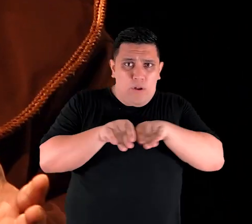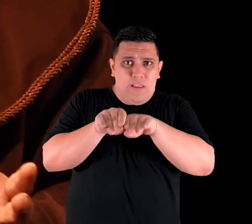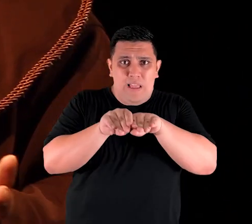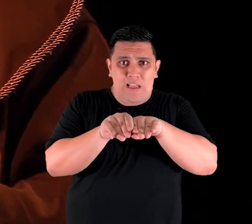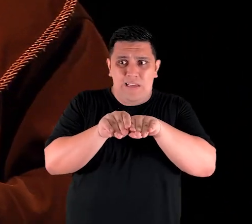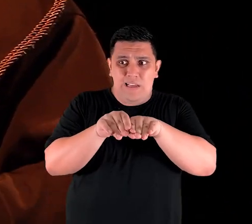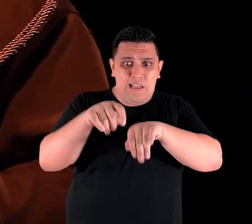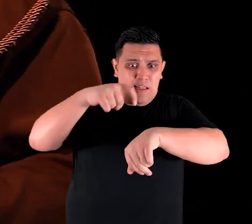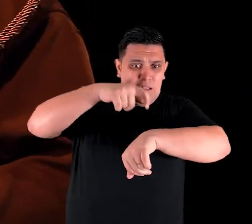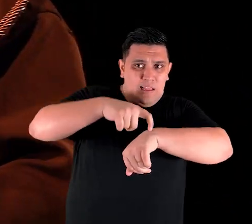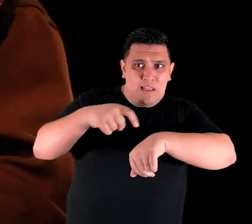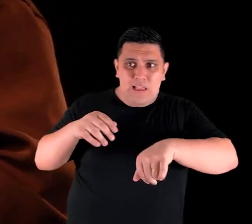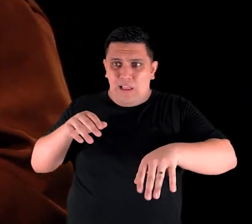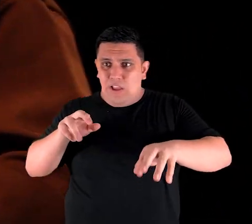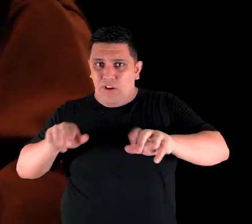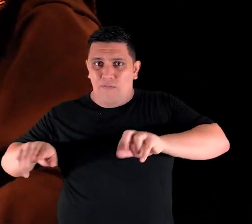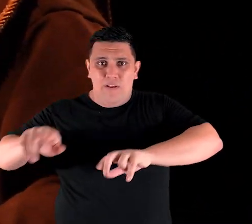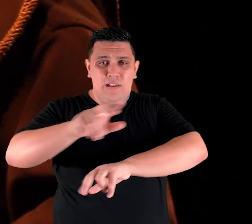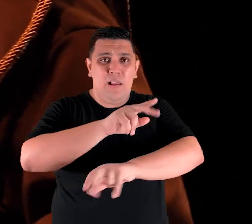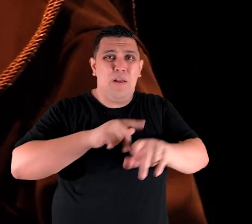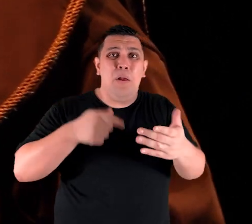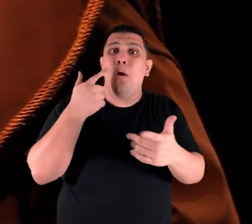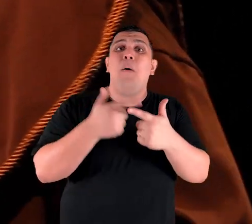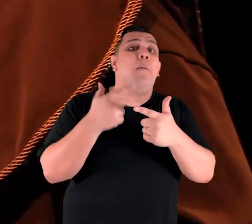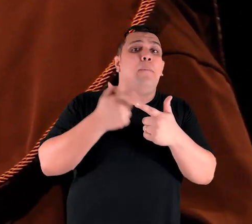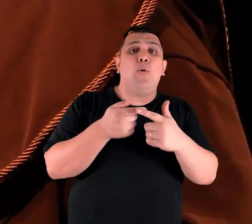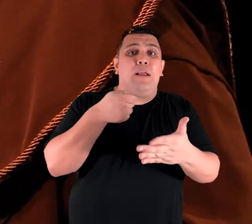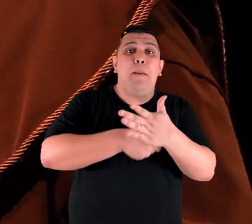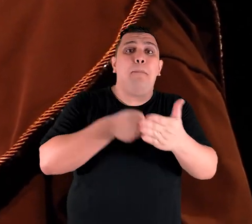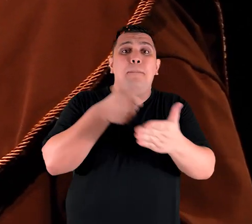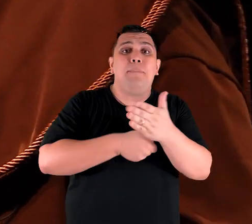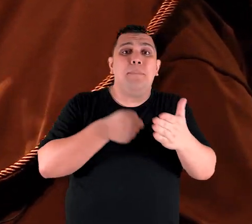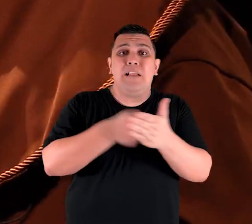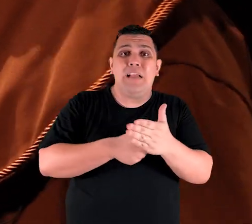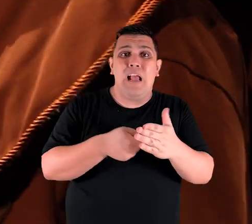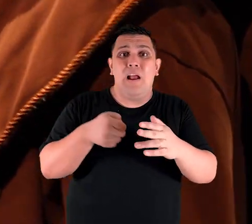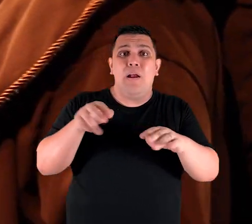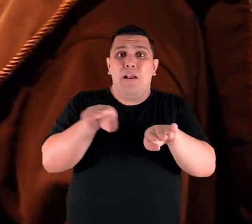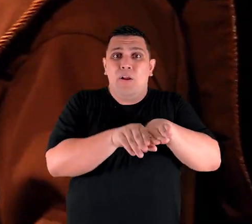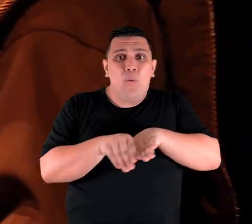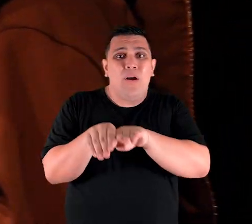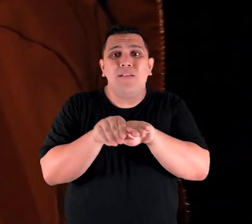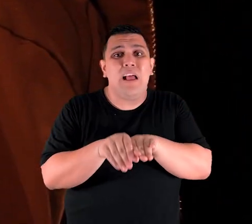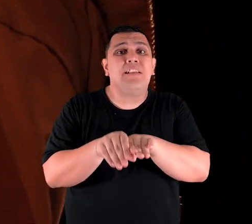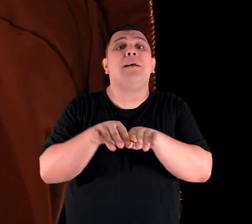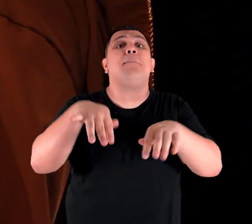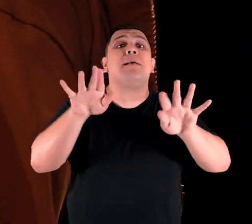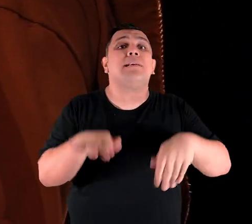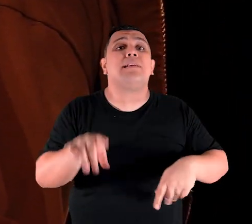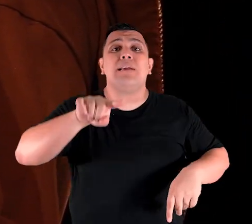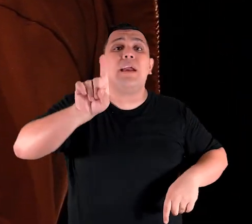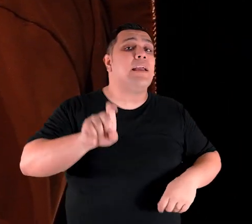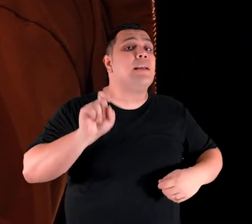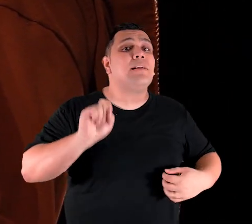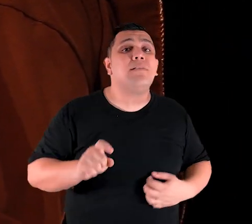diversidade? E por que brigar por essa igualdade? Ou para quem?